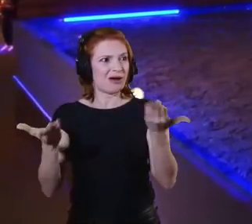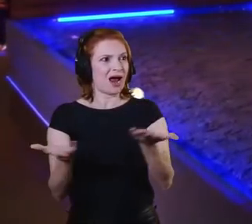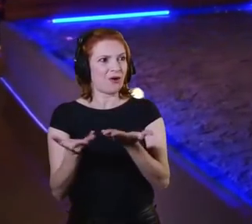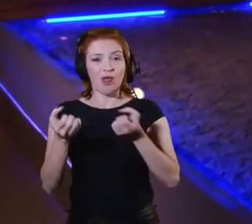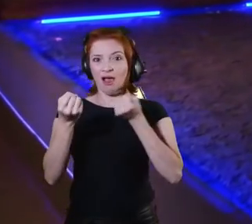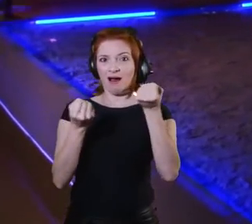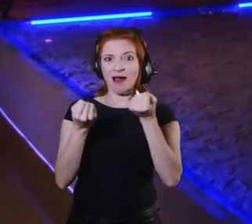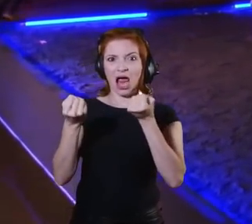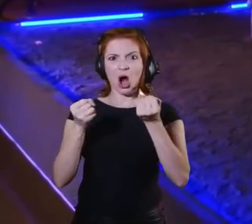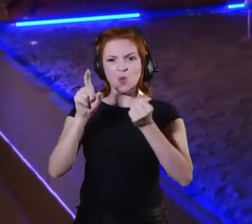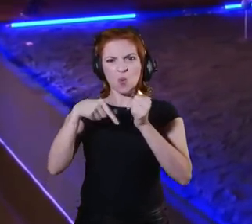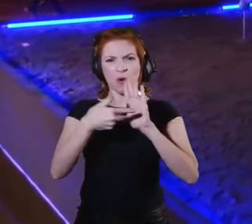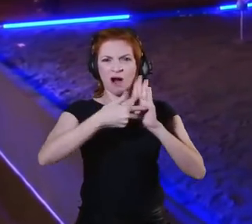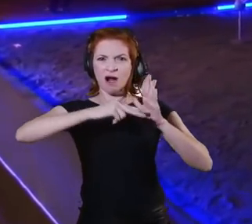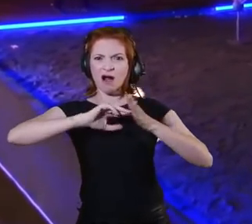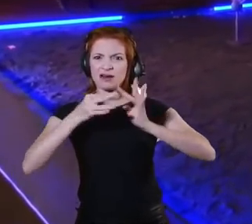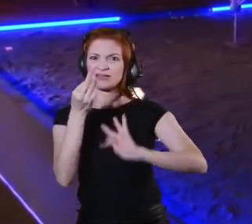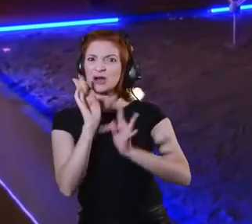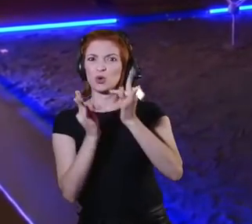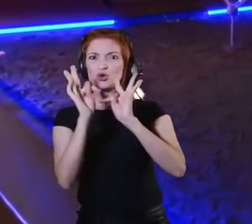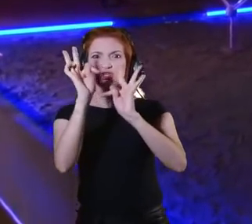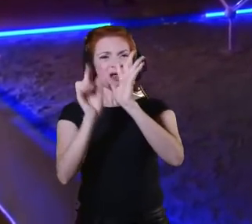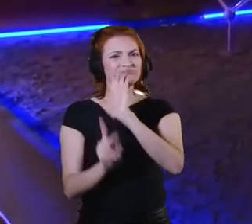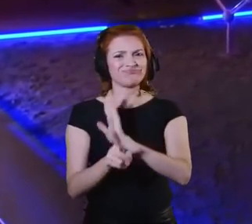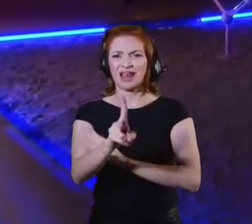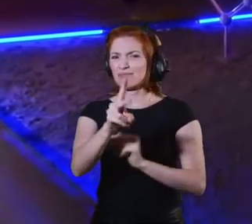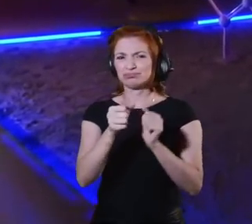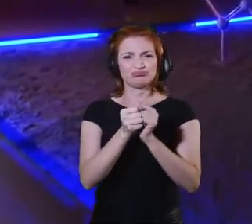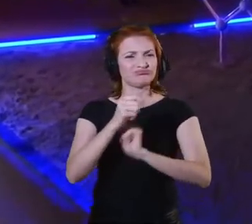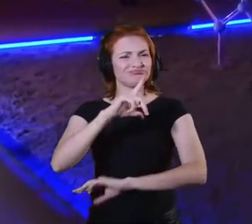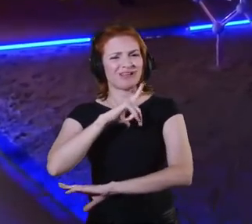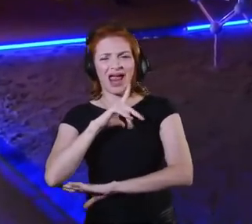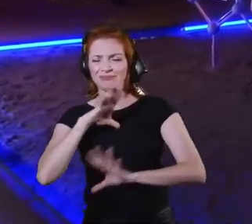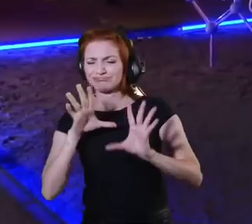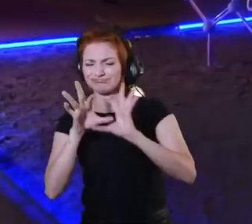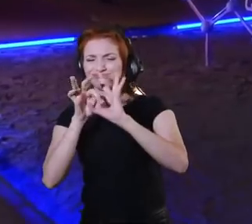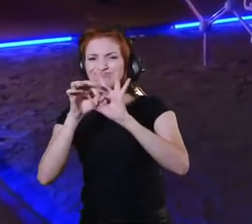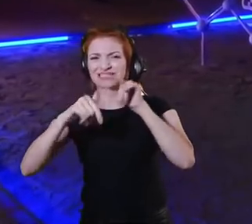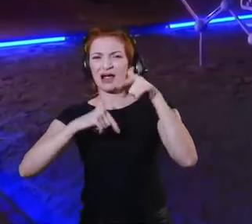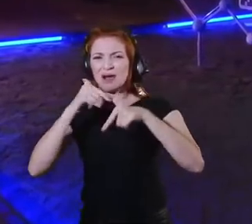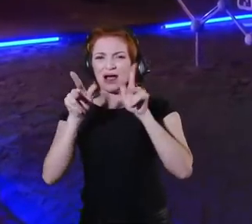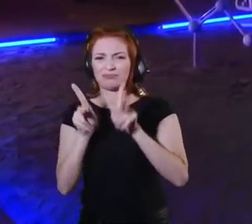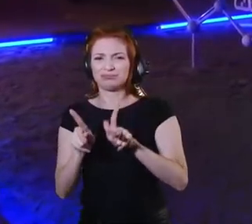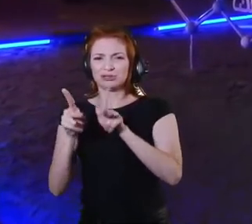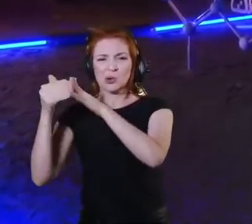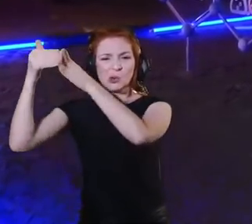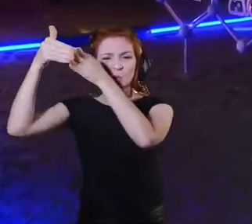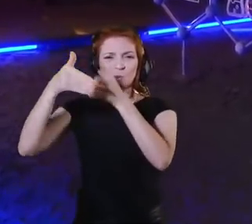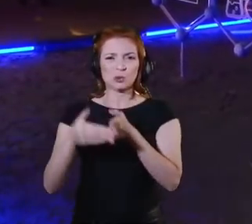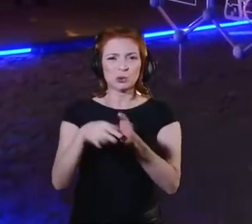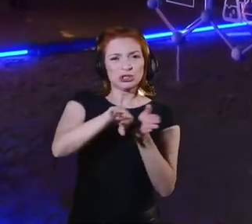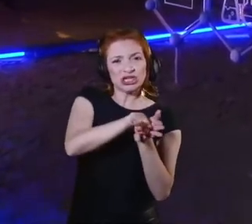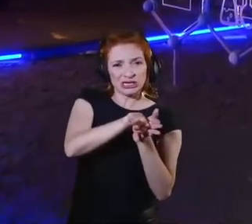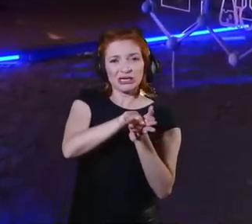remete à tecnologia que sempre esteve aliada ao trabalho dos imigrantes e de